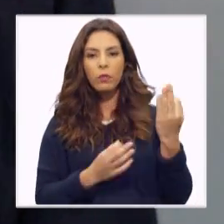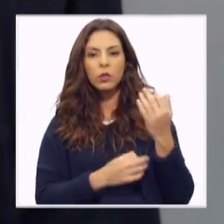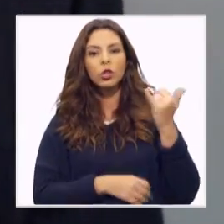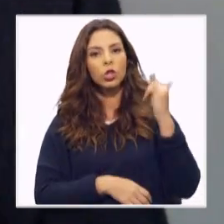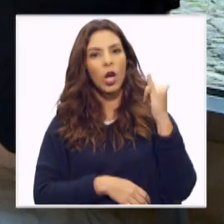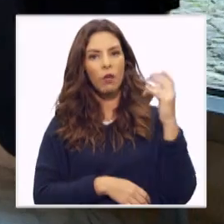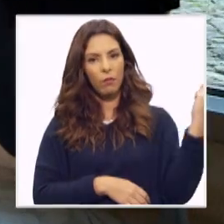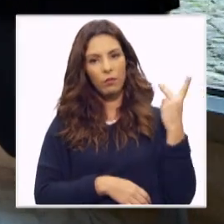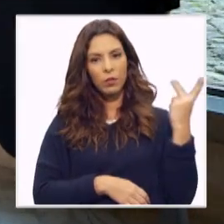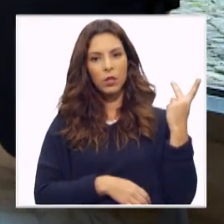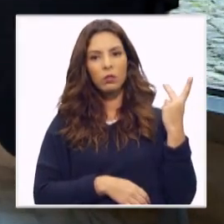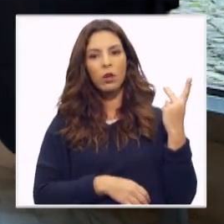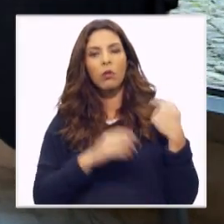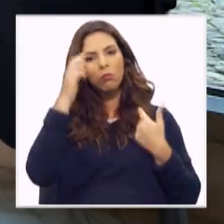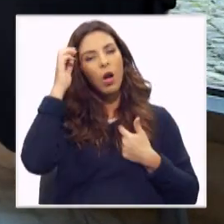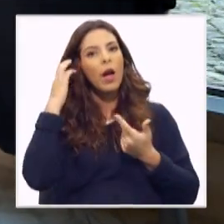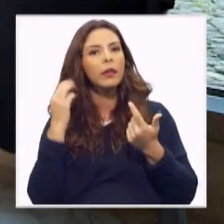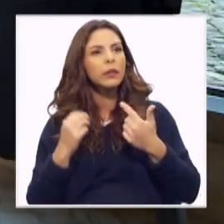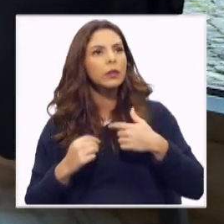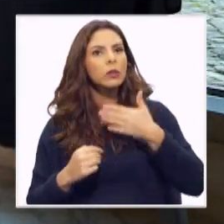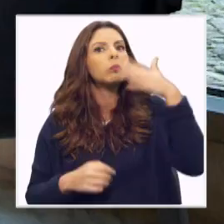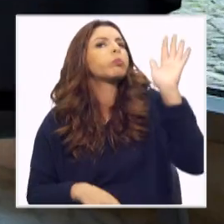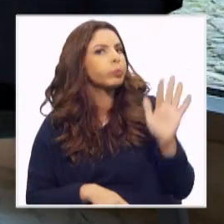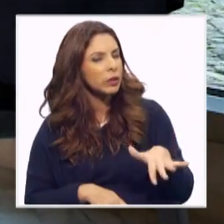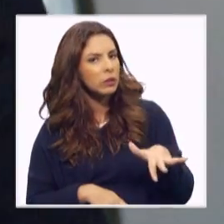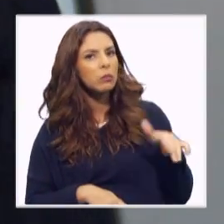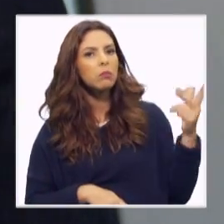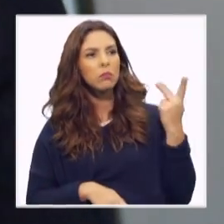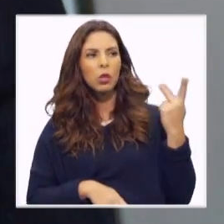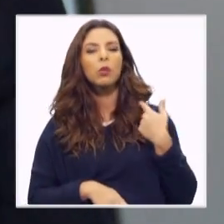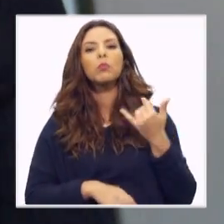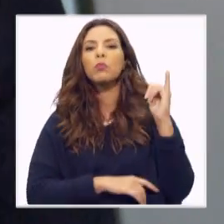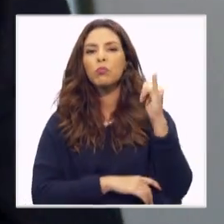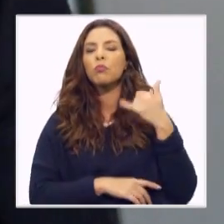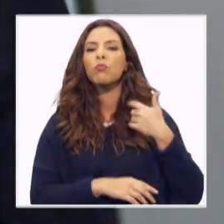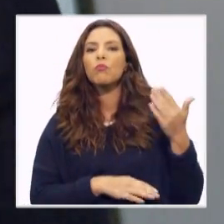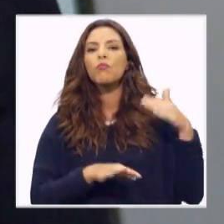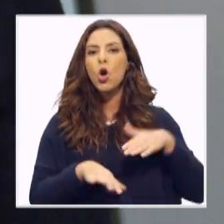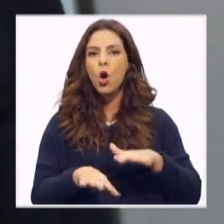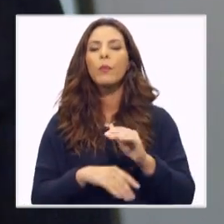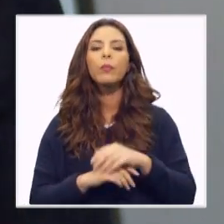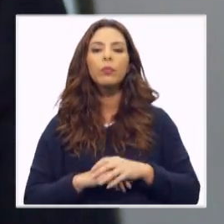Unbabel, faziam surf juntos. Fomos uma nova a fazer surf, mas era algo que nós gostávamos. E houve um fim de